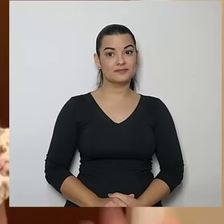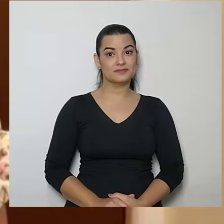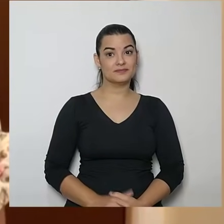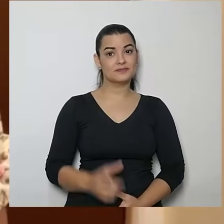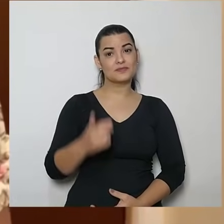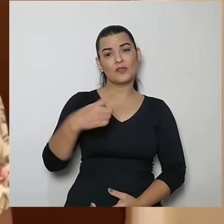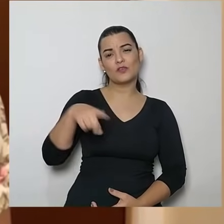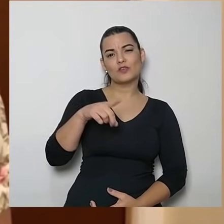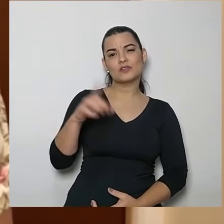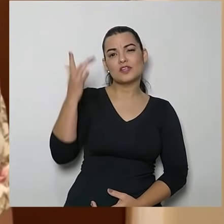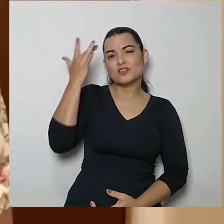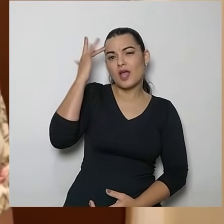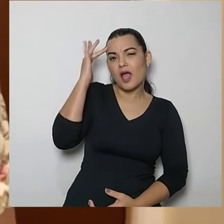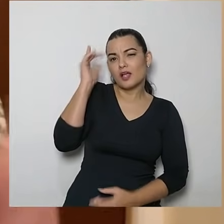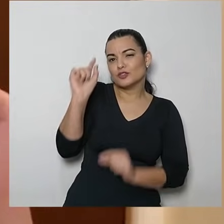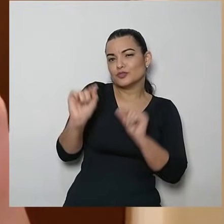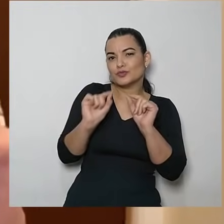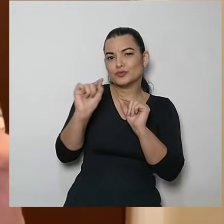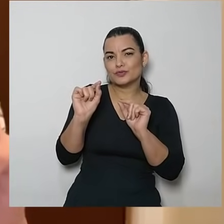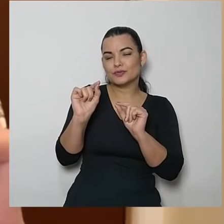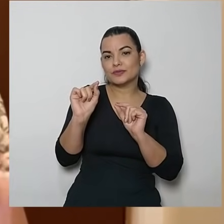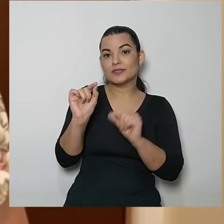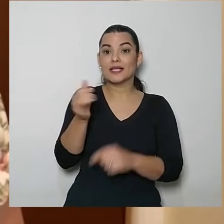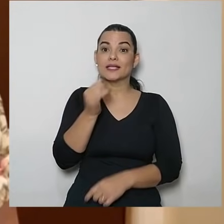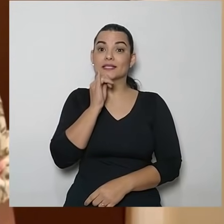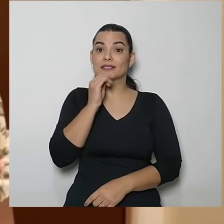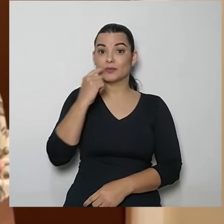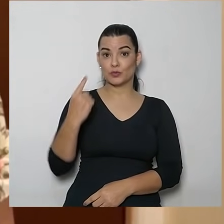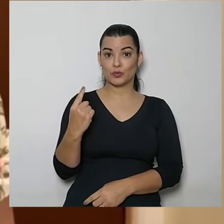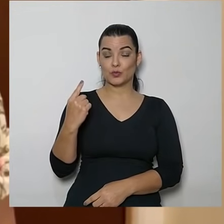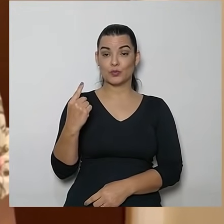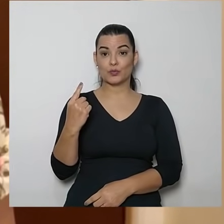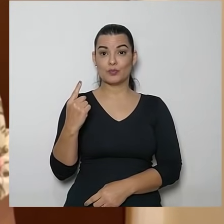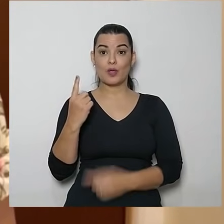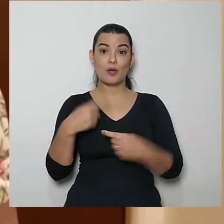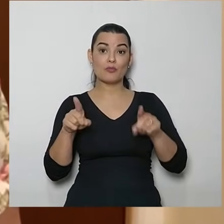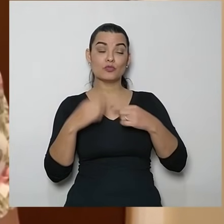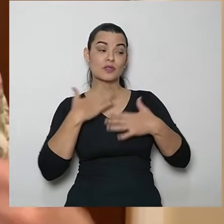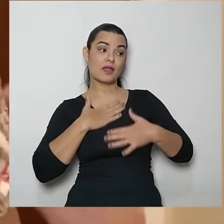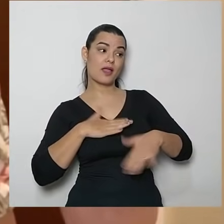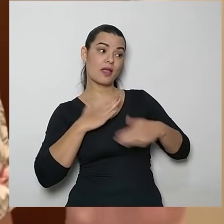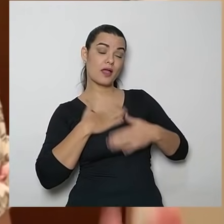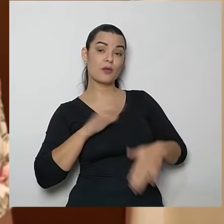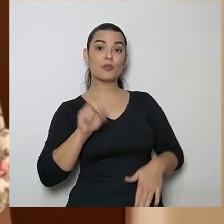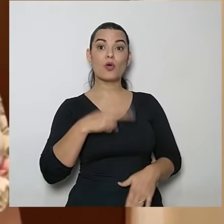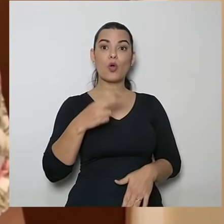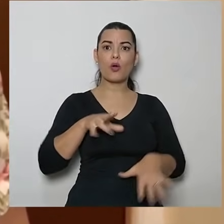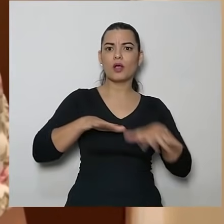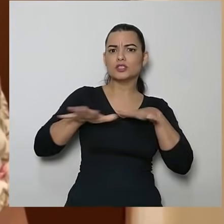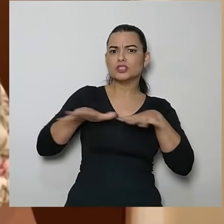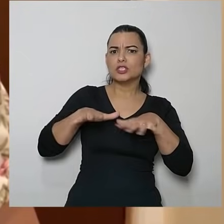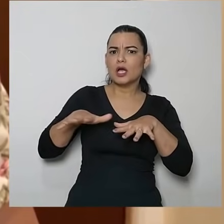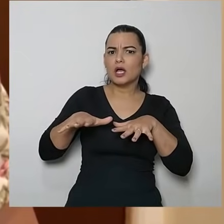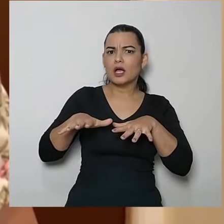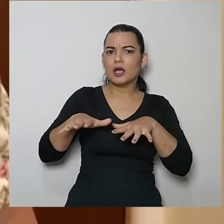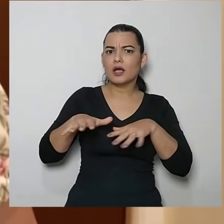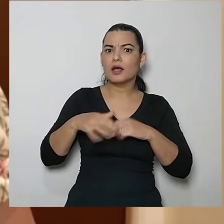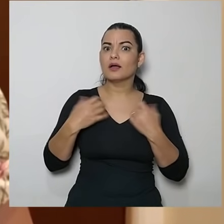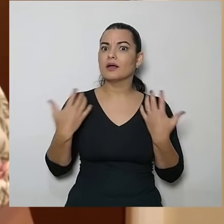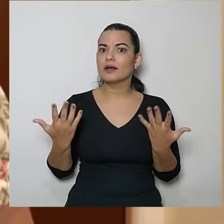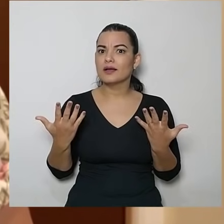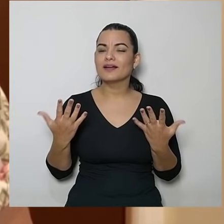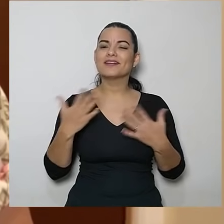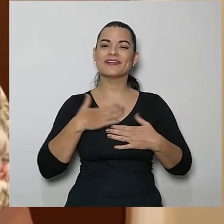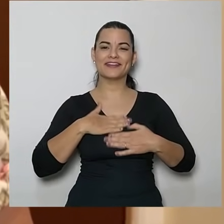O que vocês acharam do exemplo número 1? É uma música mais calma ou uma música mais agitada?